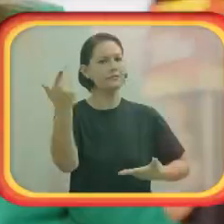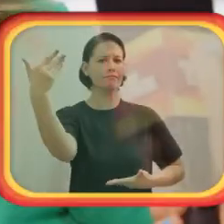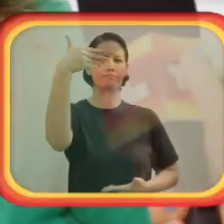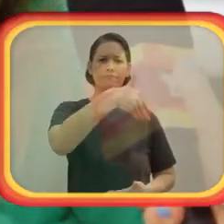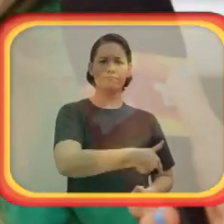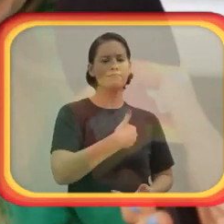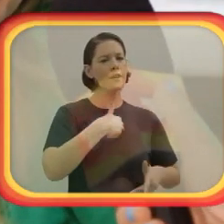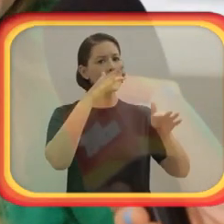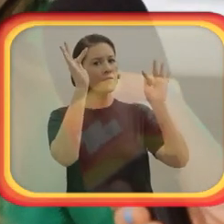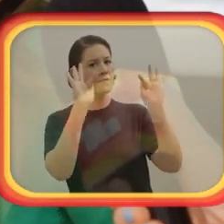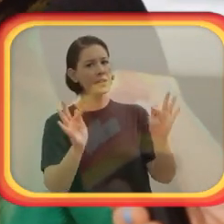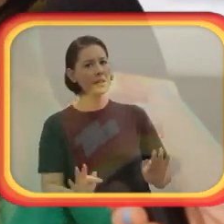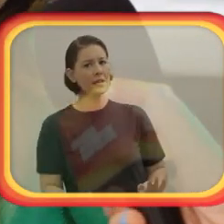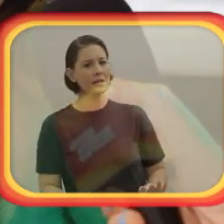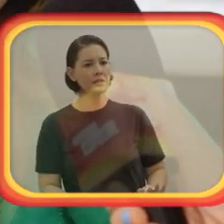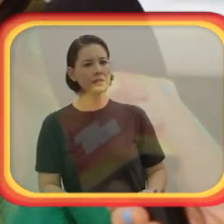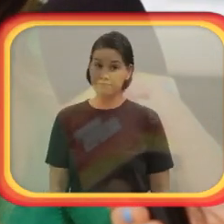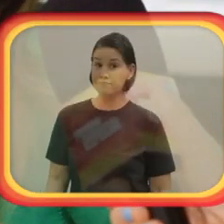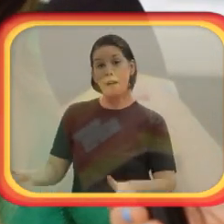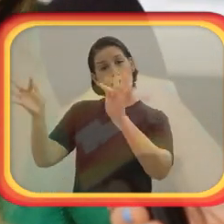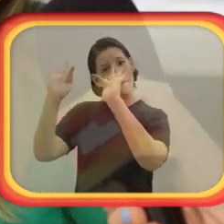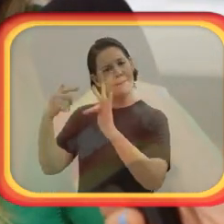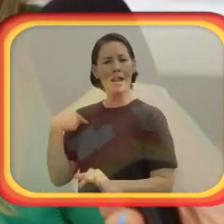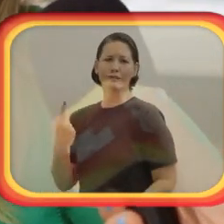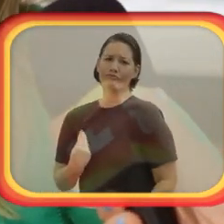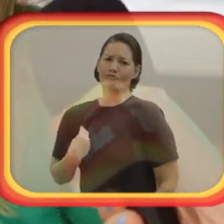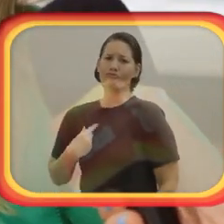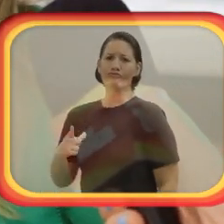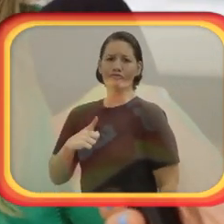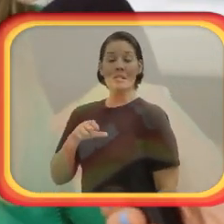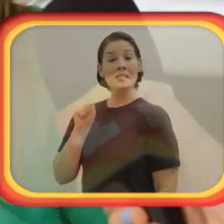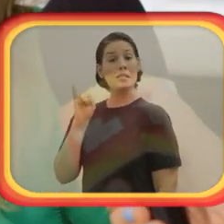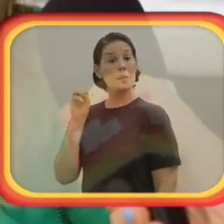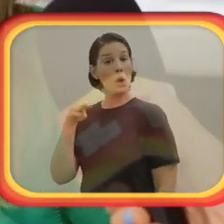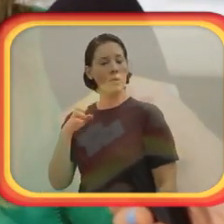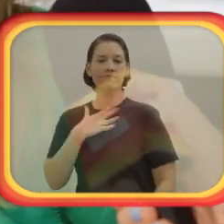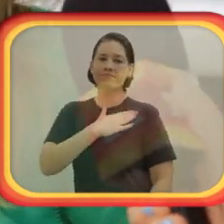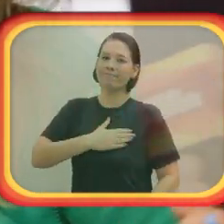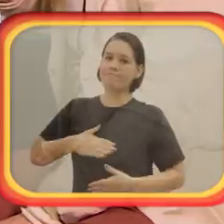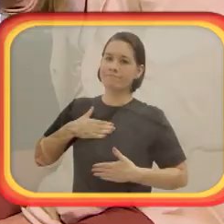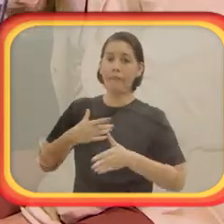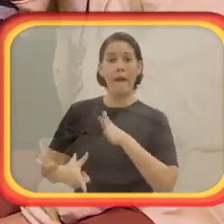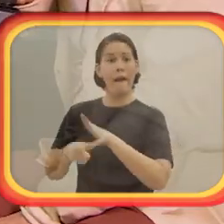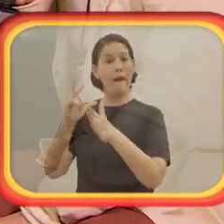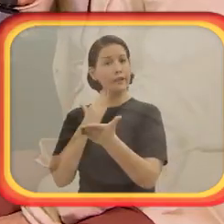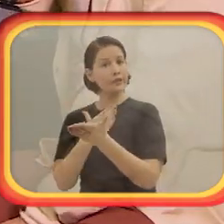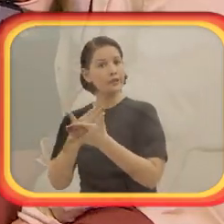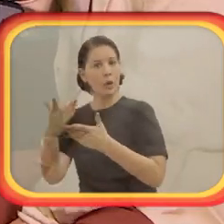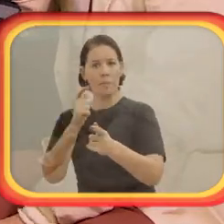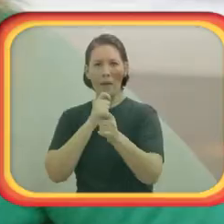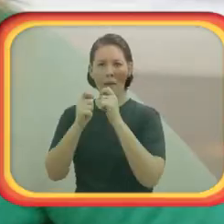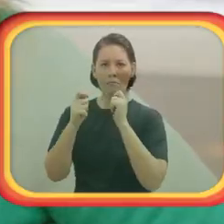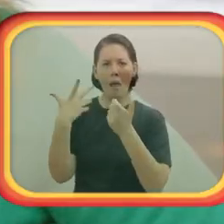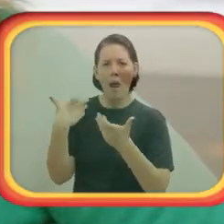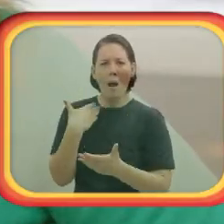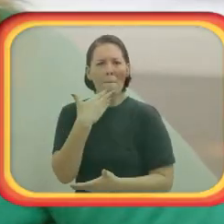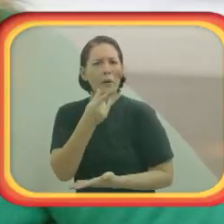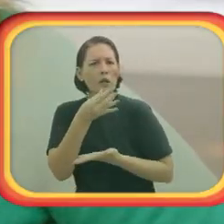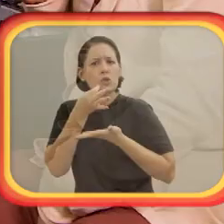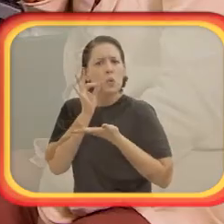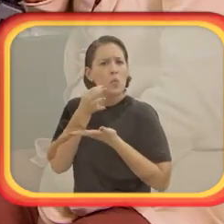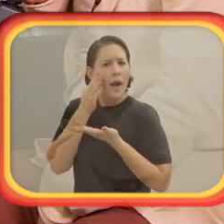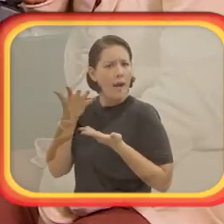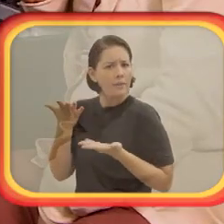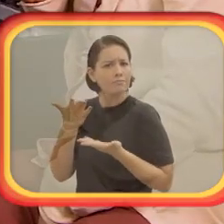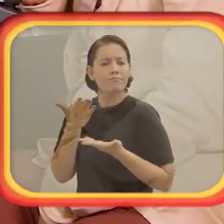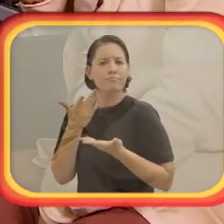Simone? Oi, Fernanda. Obrigada por ter vindo aqui. Estou super feliz. É uma honra você estar aqui. Felizes estamos nós. Simone, querida, antes